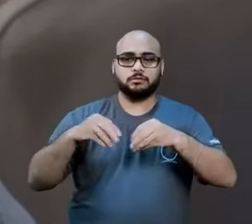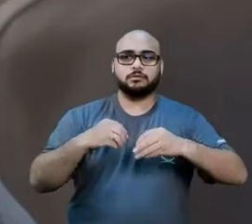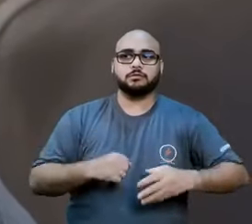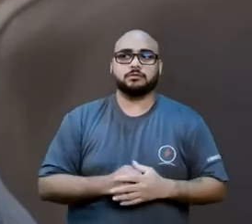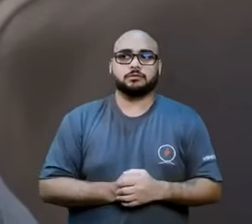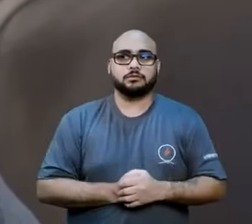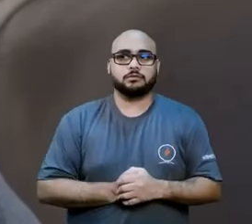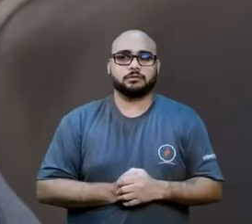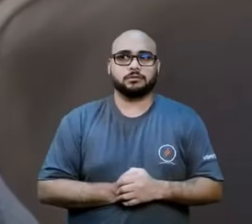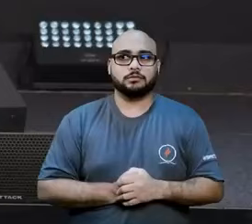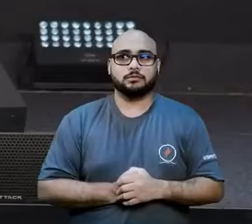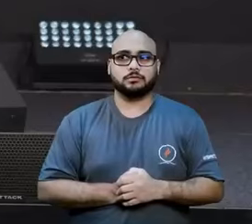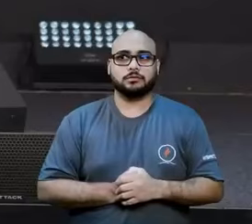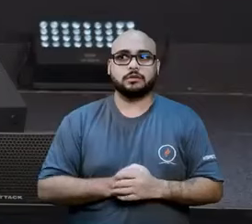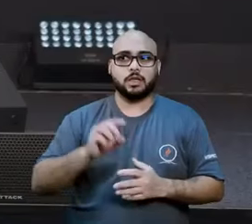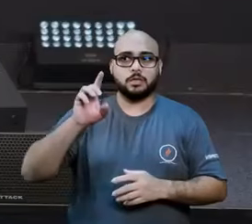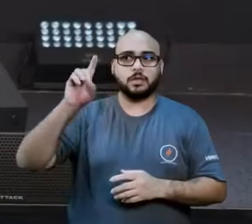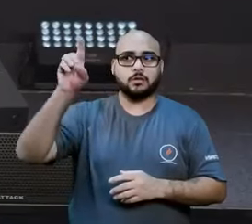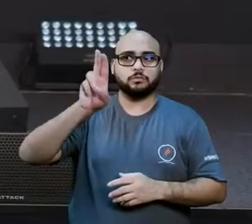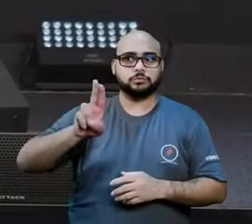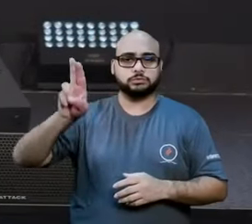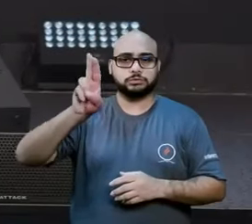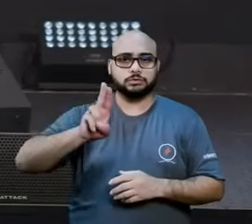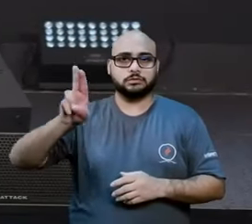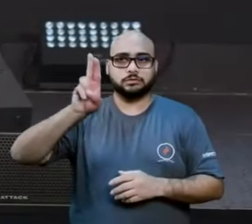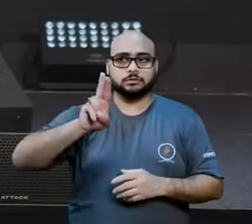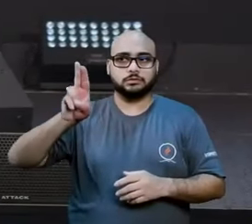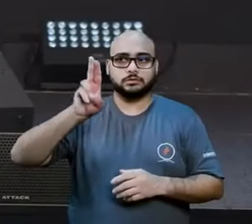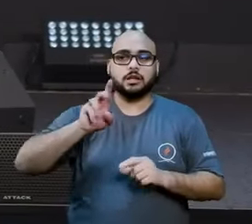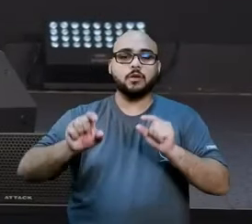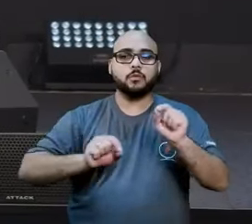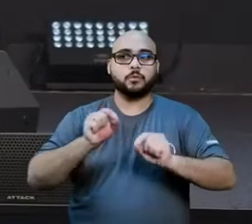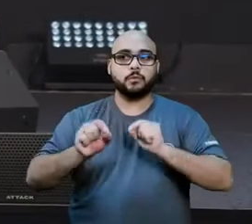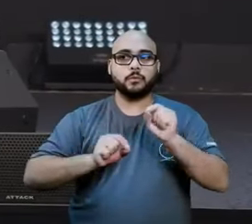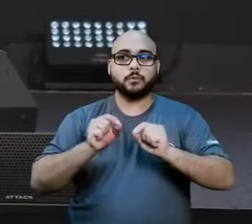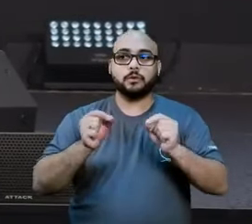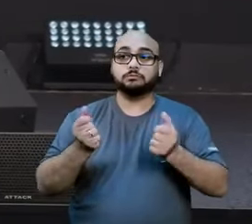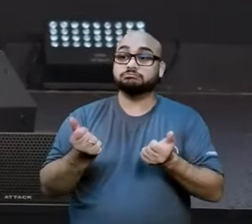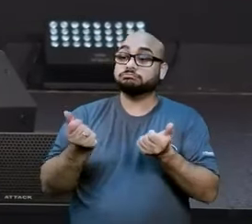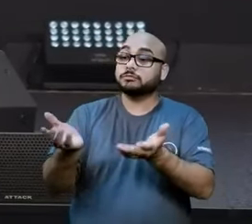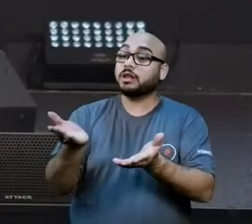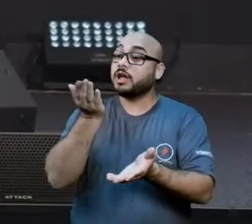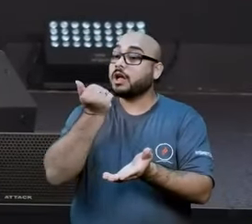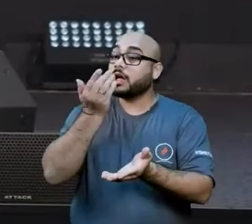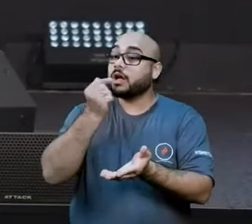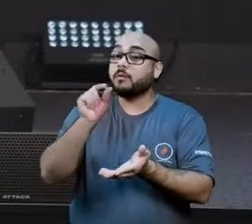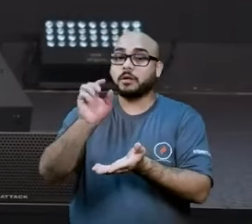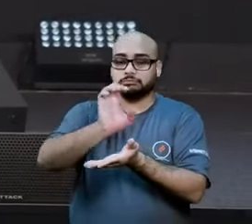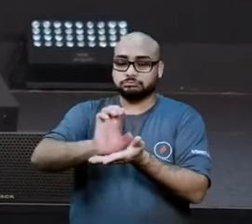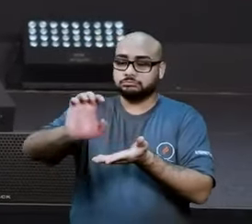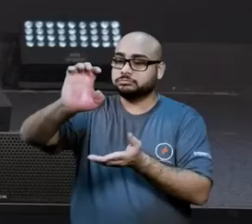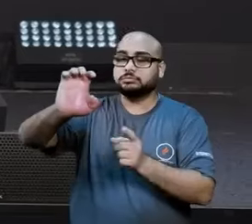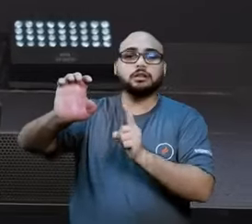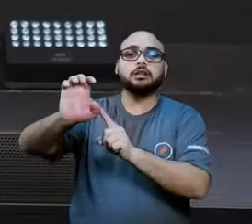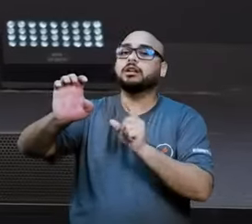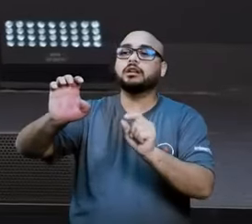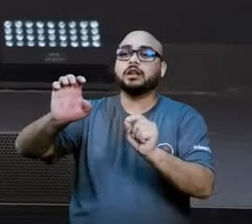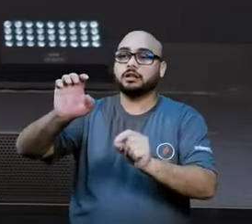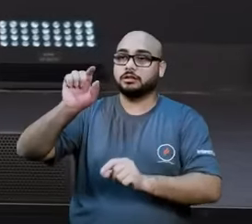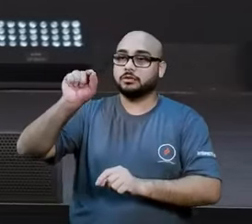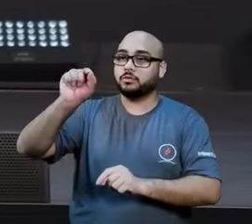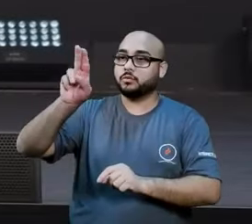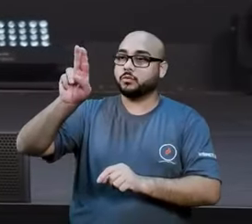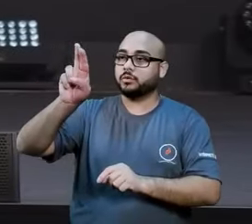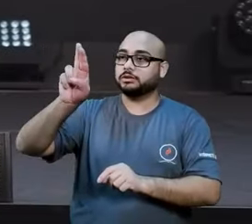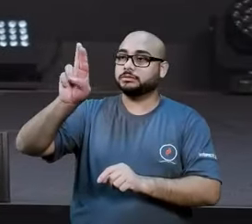alimentar esse camarada urubu Corvo corrax Deus manda urubu o